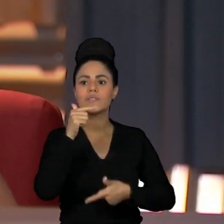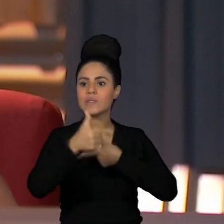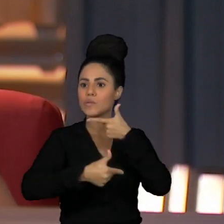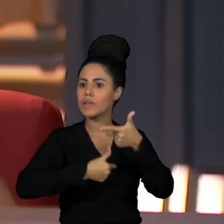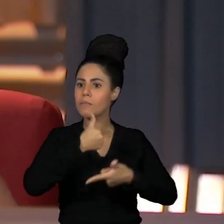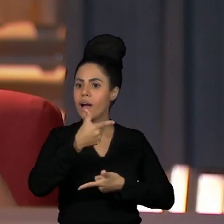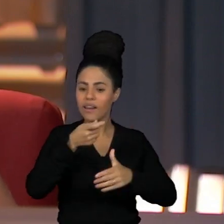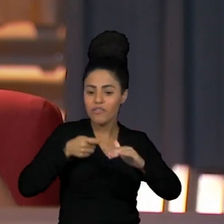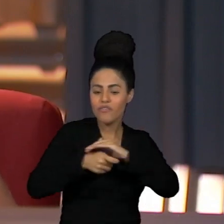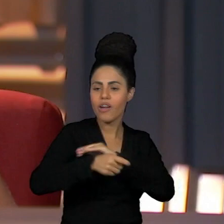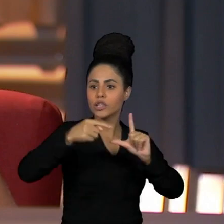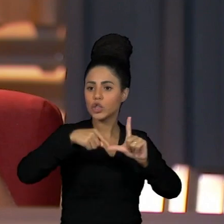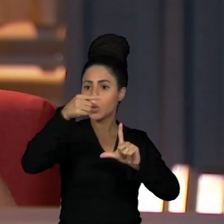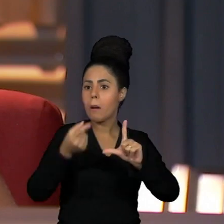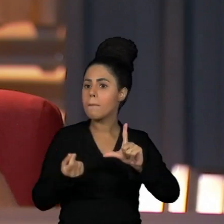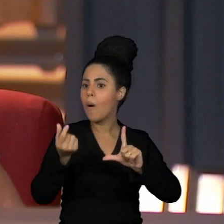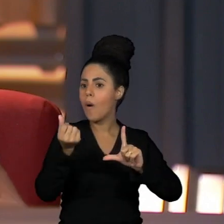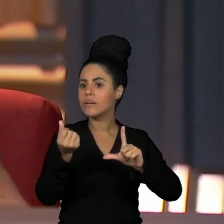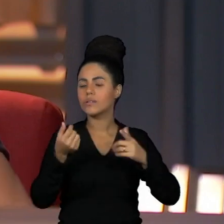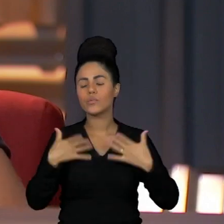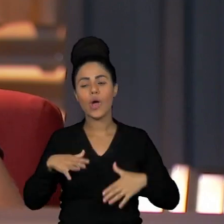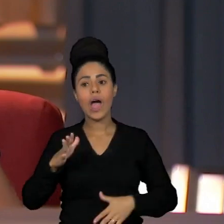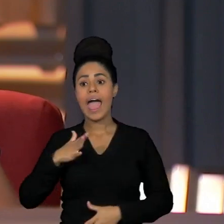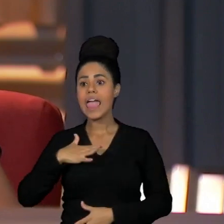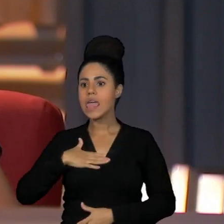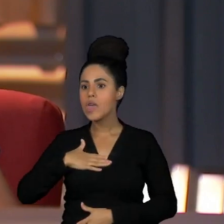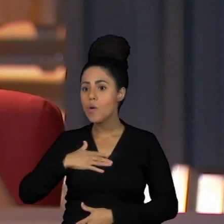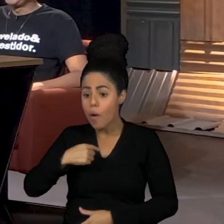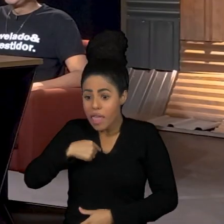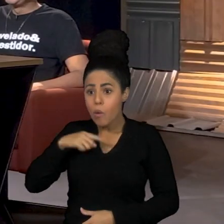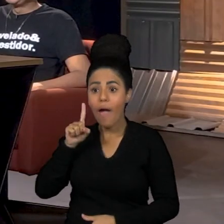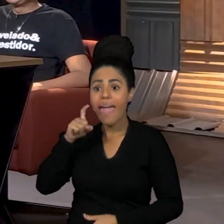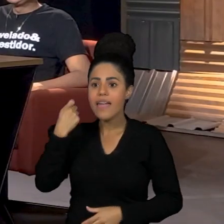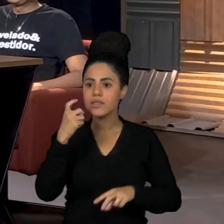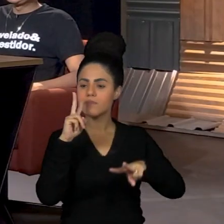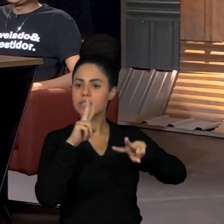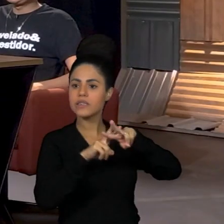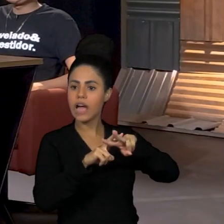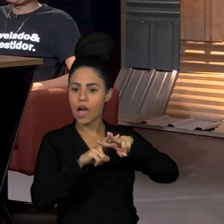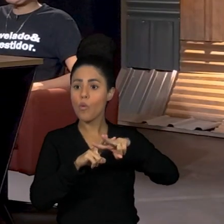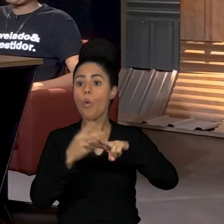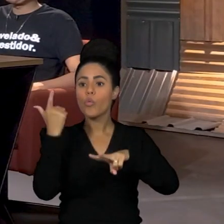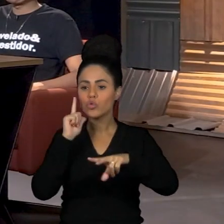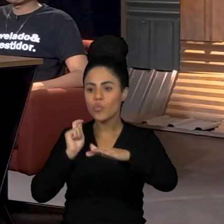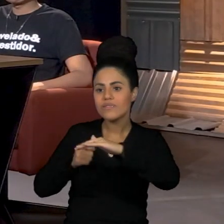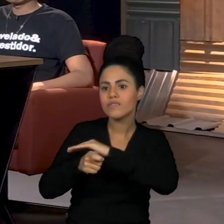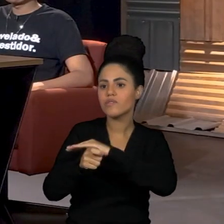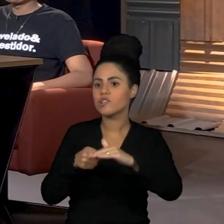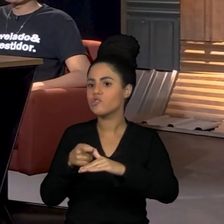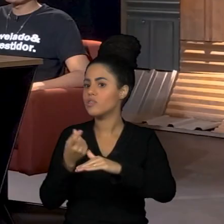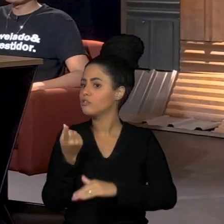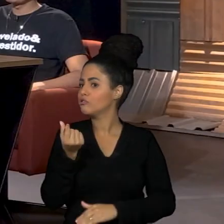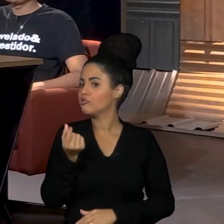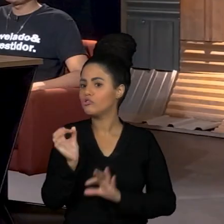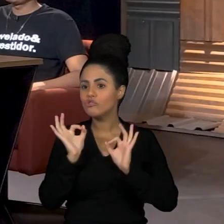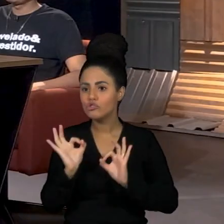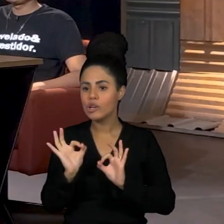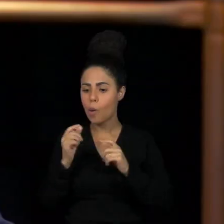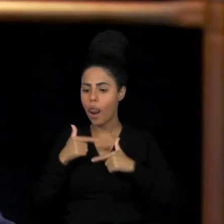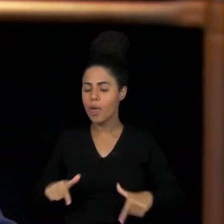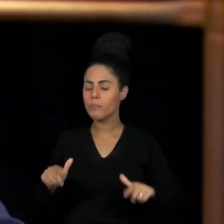na bolsa. E aí ele fala, eu sou um ex-presidiário investidor. Algum dia você já acordou, olhou no espelho e falou assim,